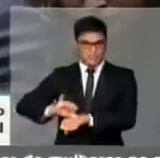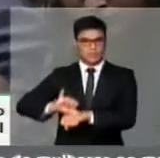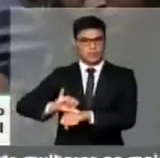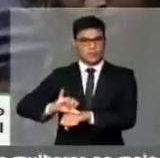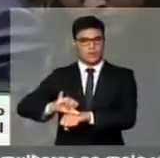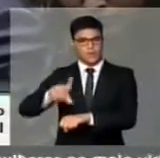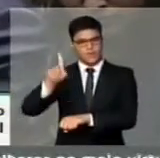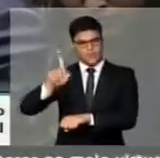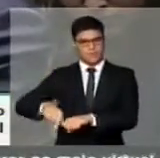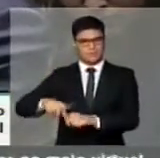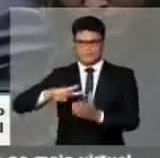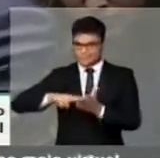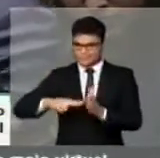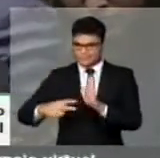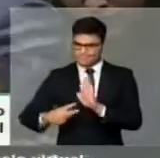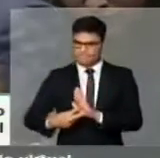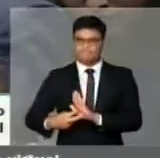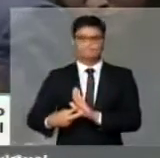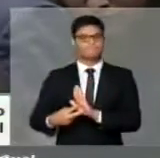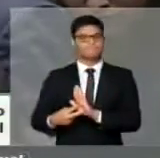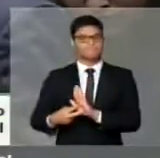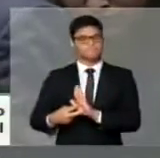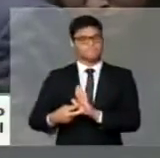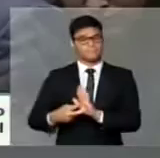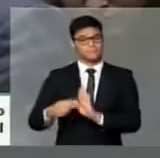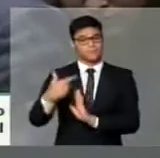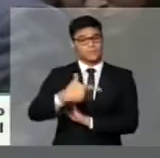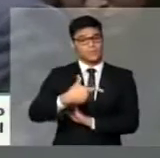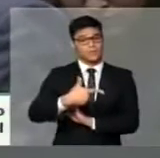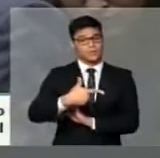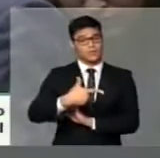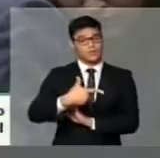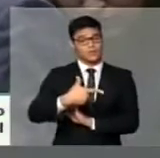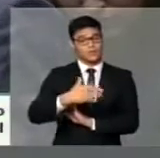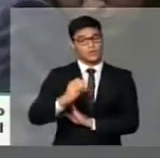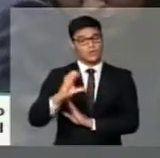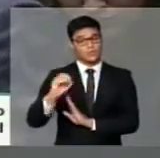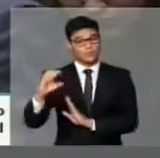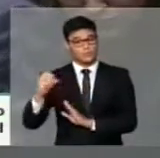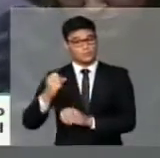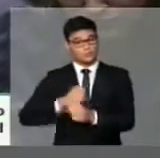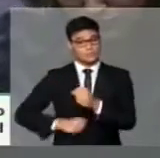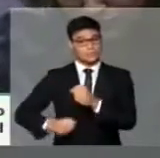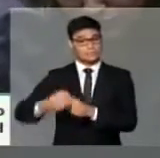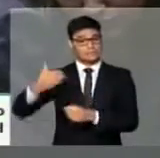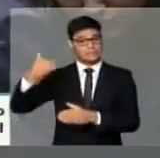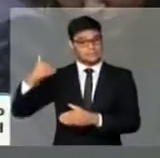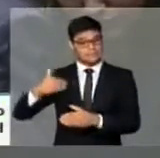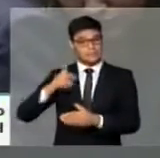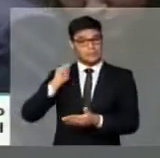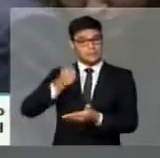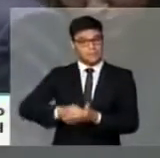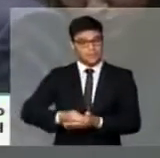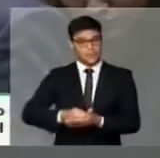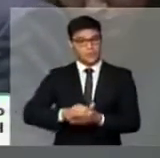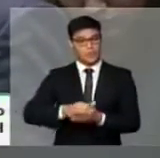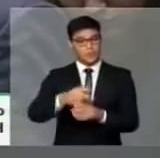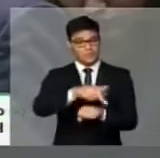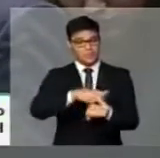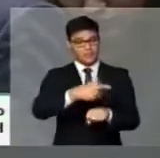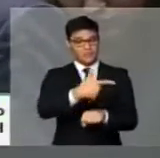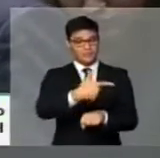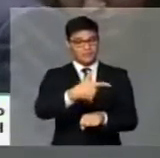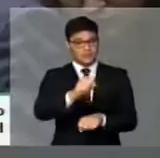é simbólico. Desde o ano 2000, o município pagou à União o montante de